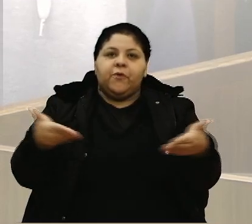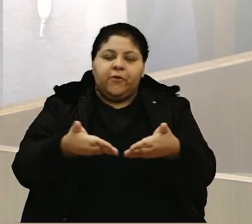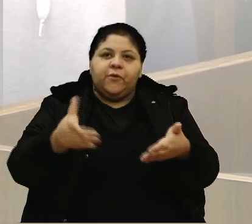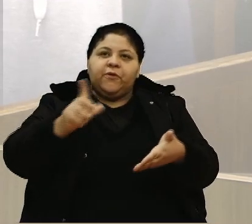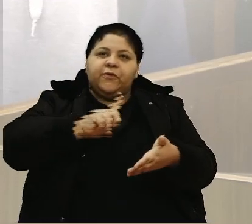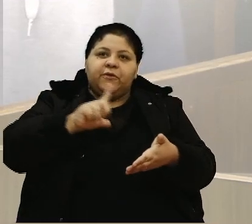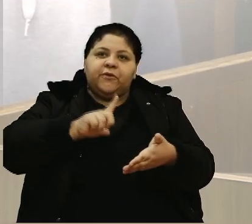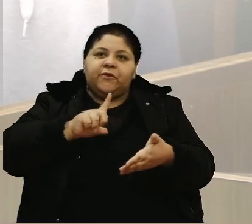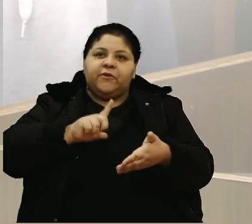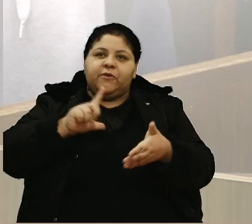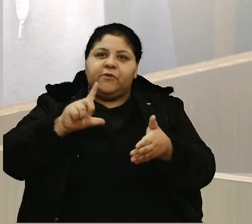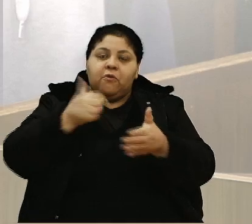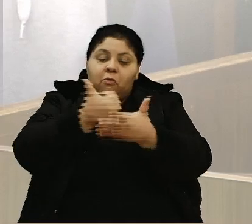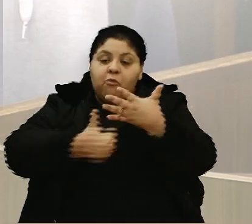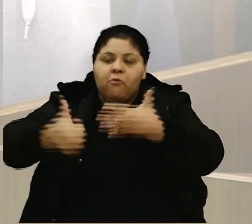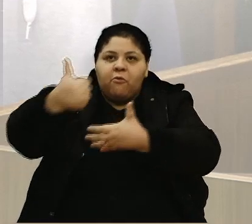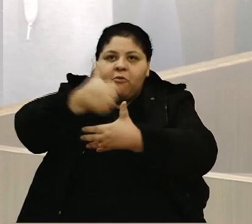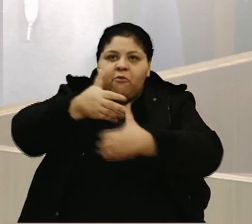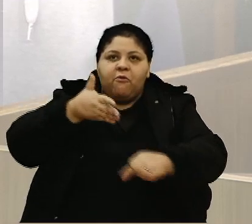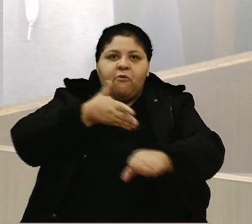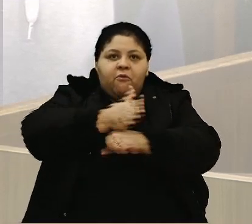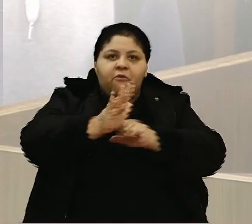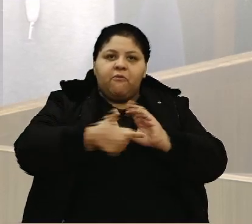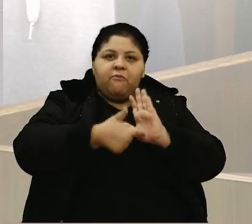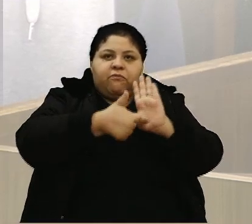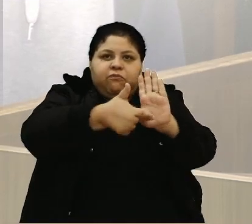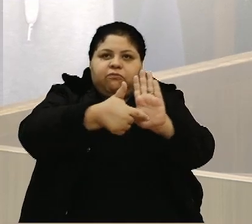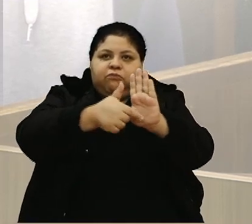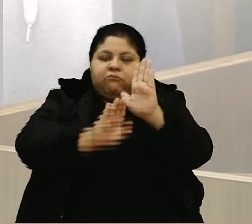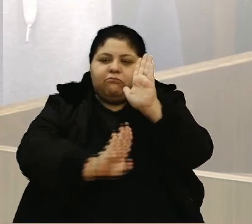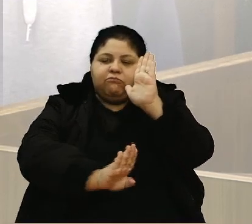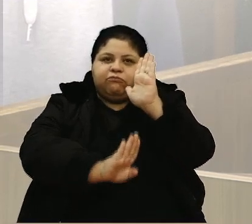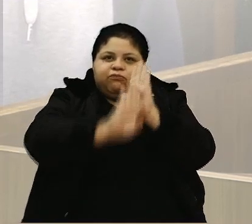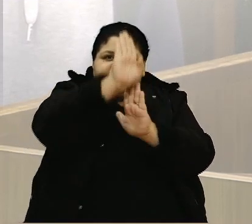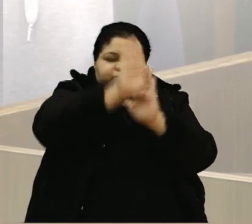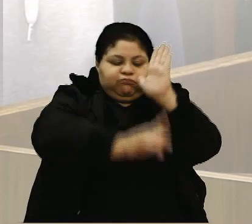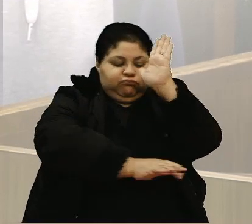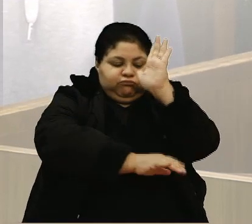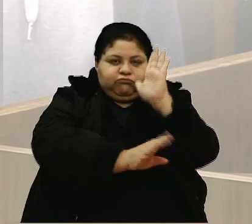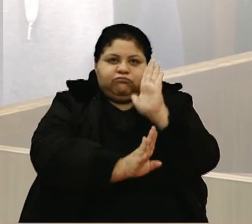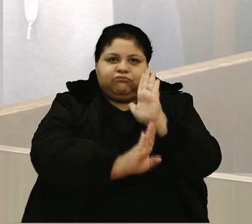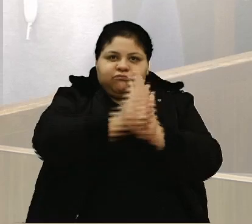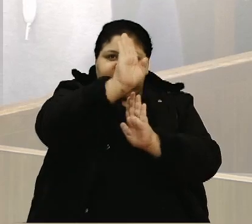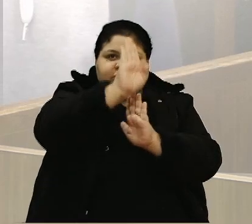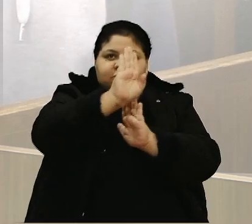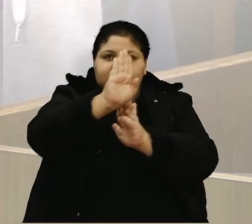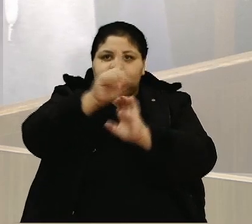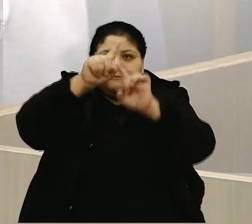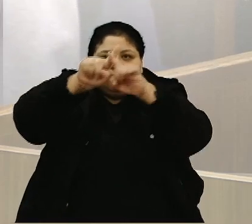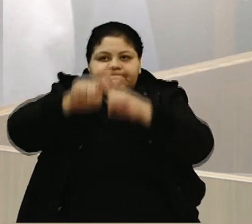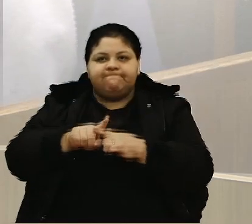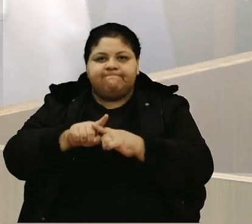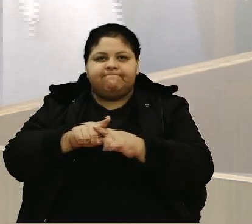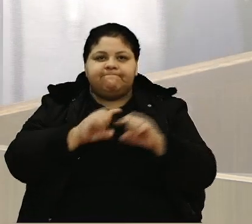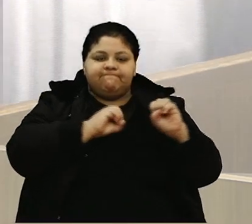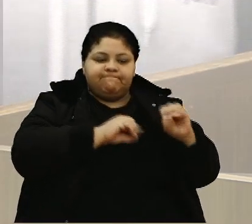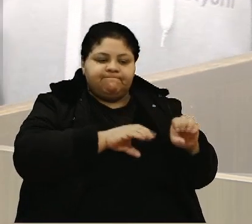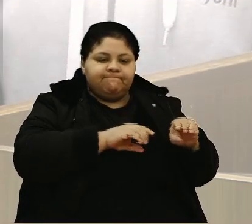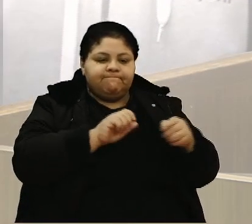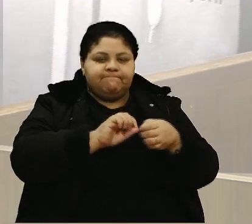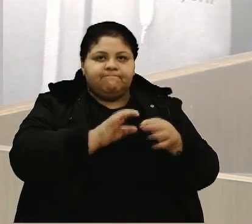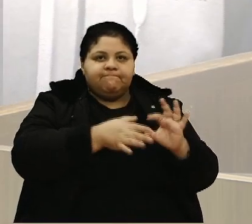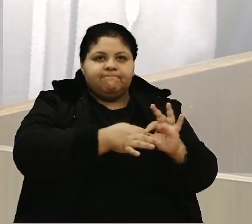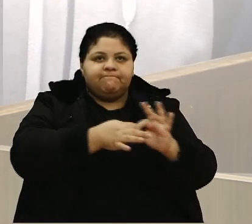tivemos a honra de participar da Mostra Brasileira de Foguetes, que é uma competição educativa que faz parte da Olimpíada Brasileira